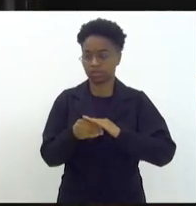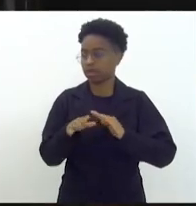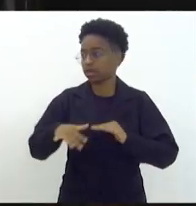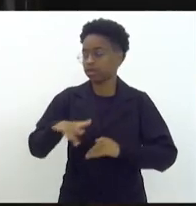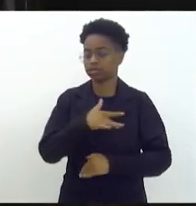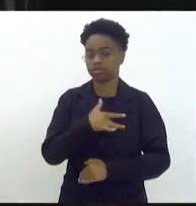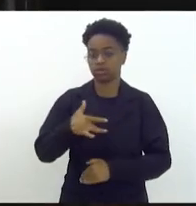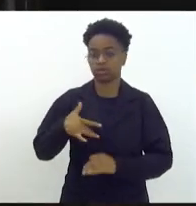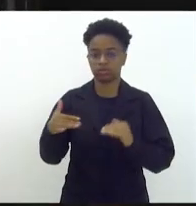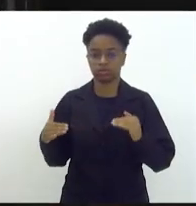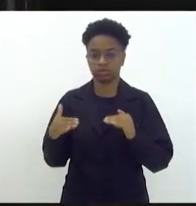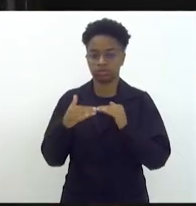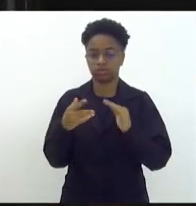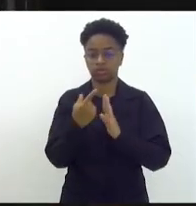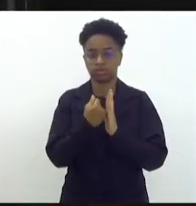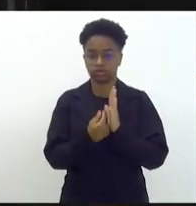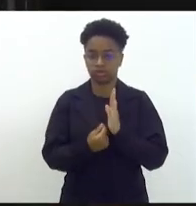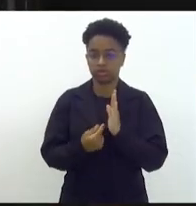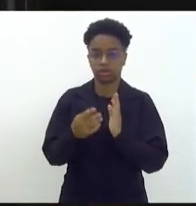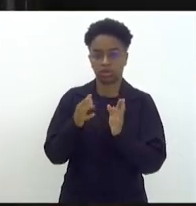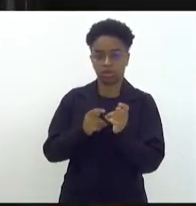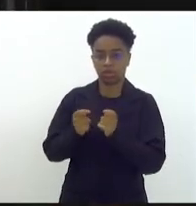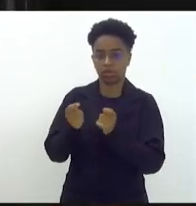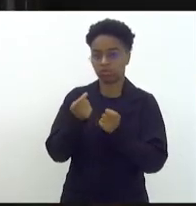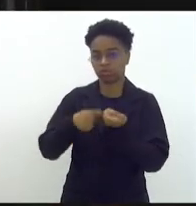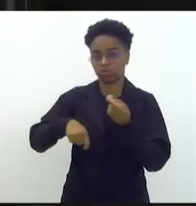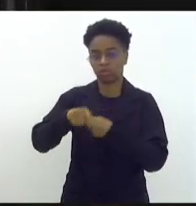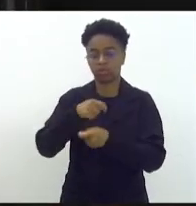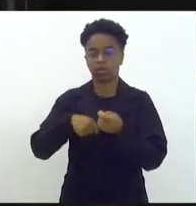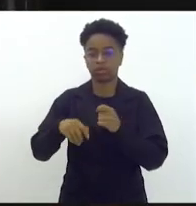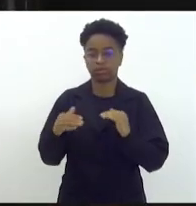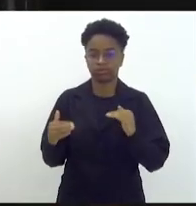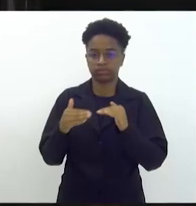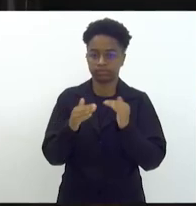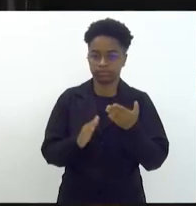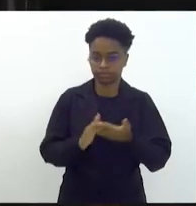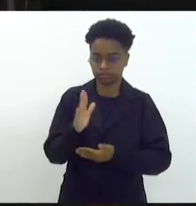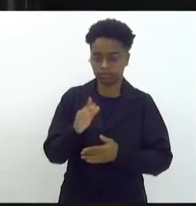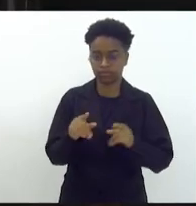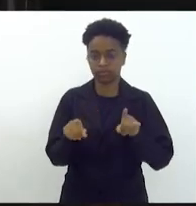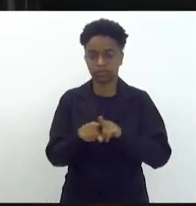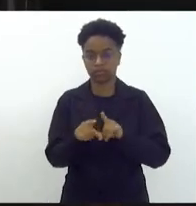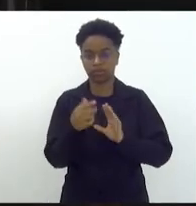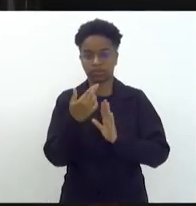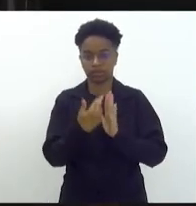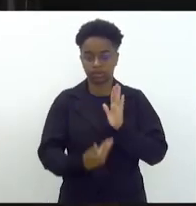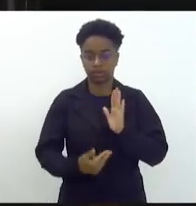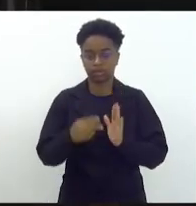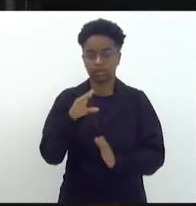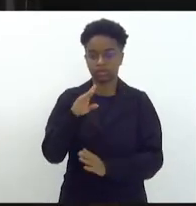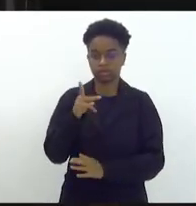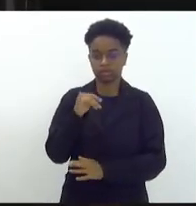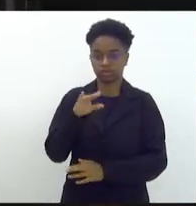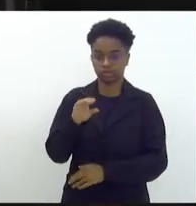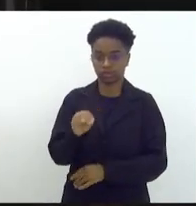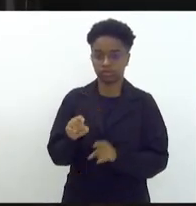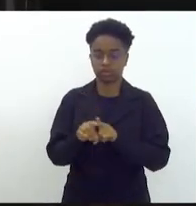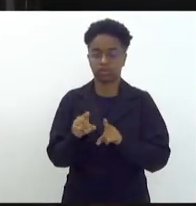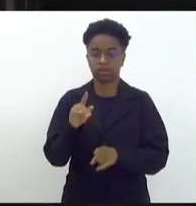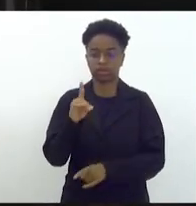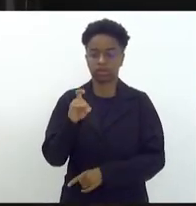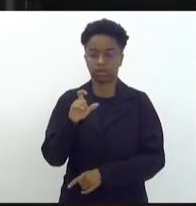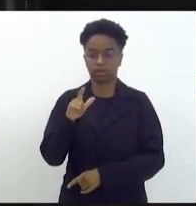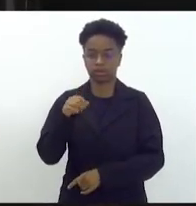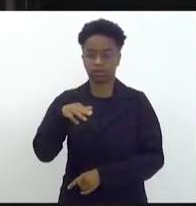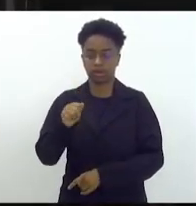favorável, orçamento, finanças, fiscalização financeira e controle favorável. relator do deputado Chico Machado, Marta Rocha e Leomar Coelho. Pendente